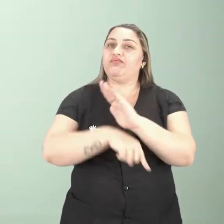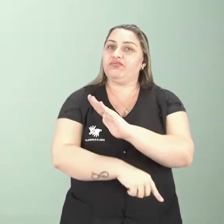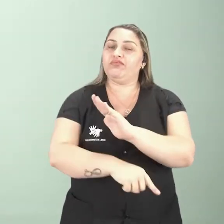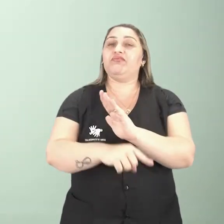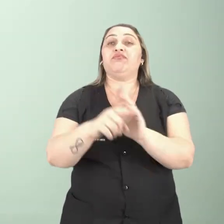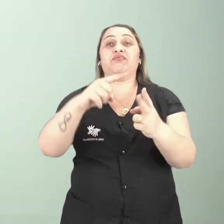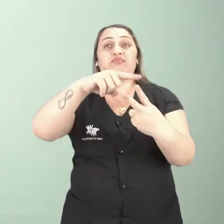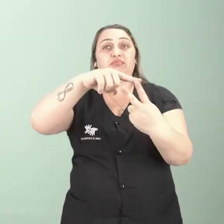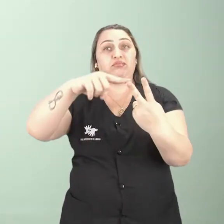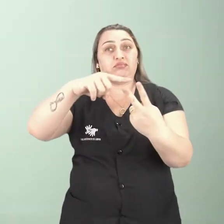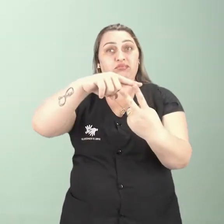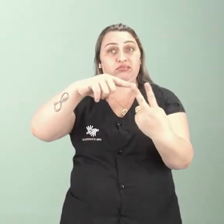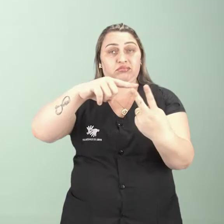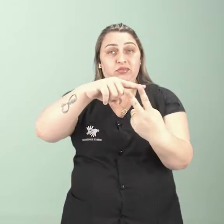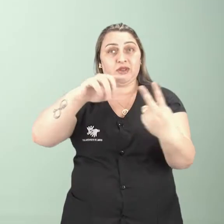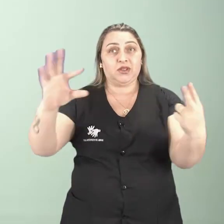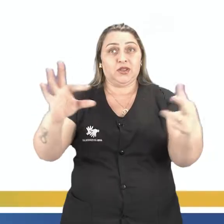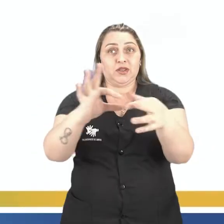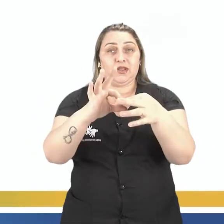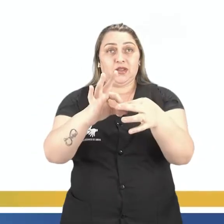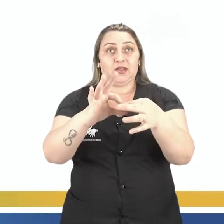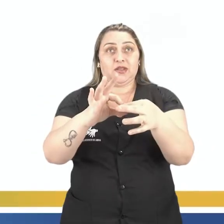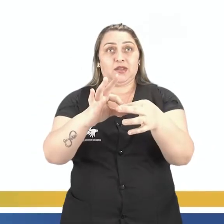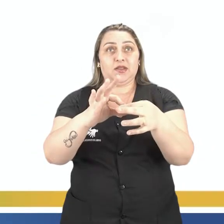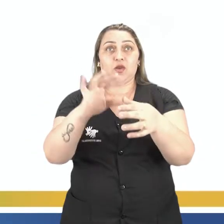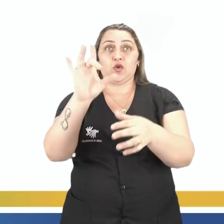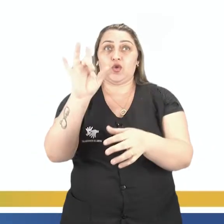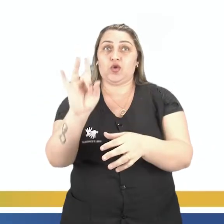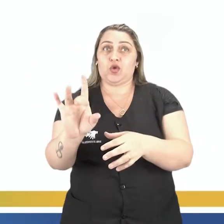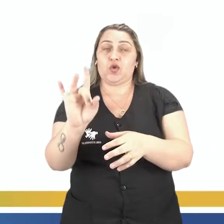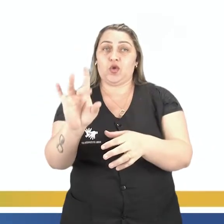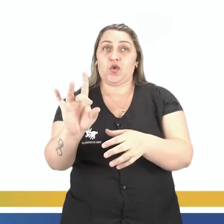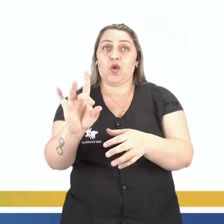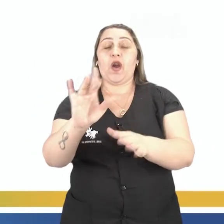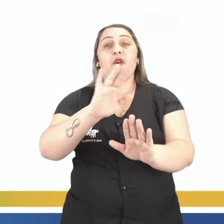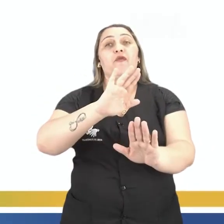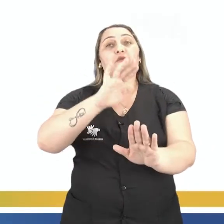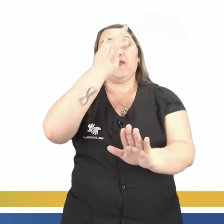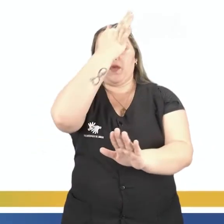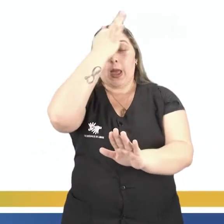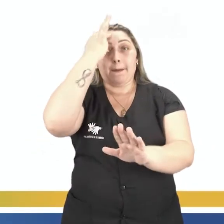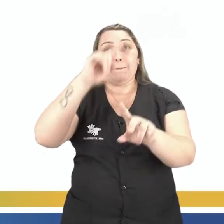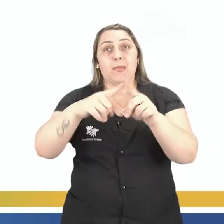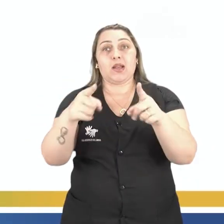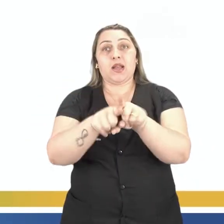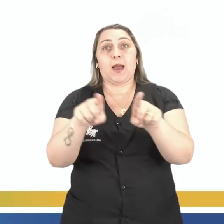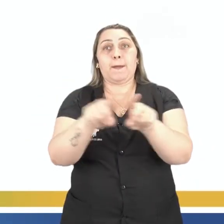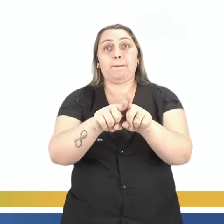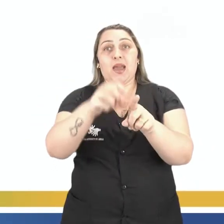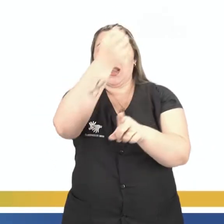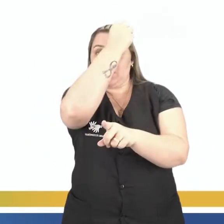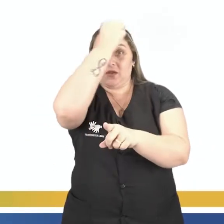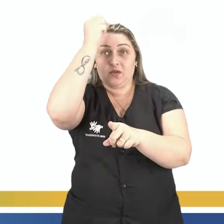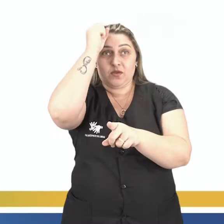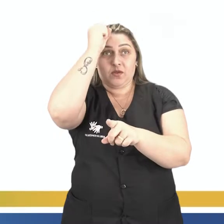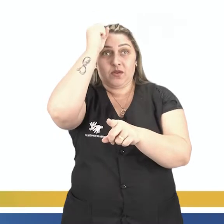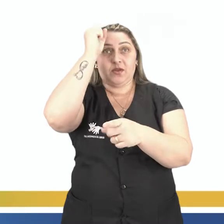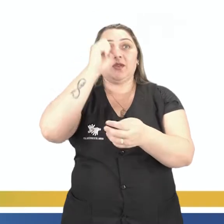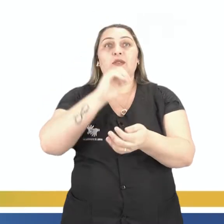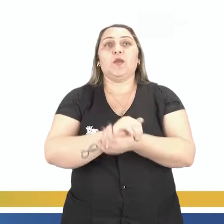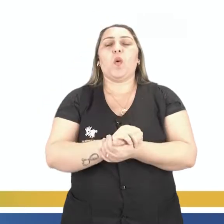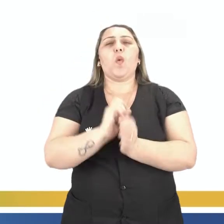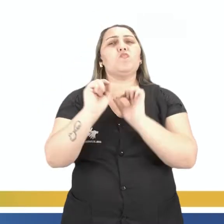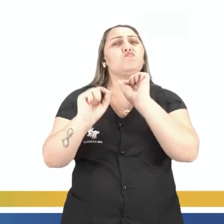essas duas coisinhas que estão ligadas não apenas à filosofia, mas também à sociologia. Então,